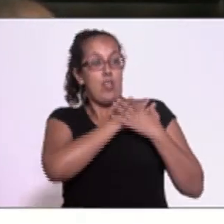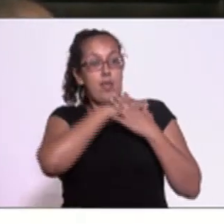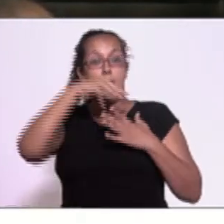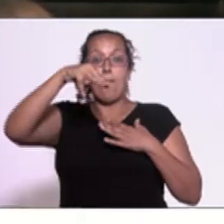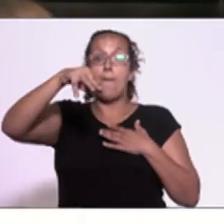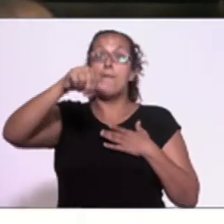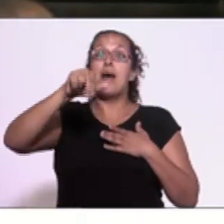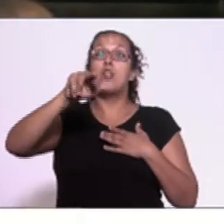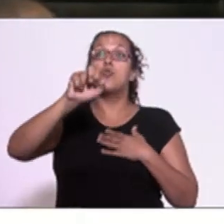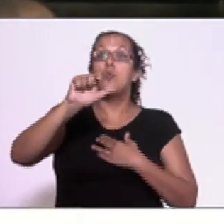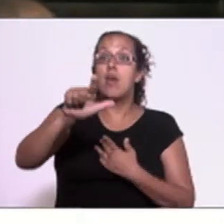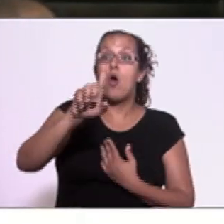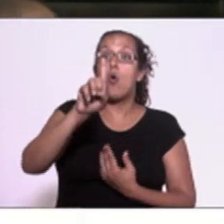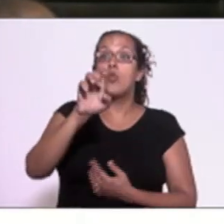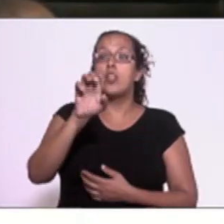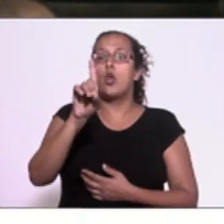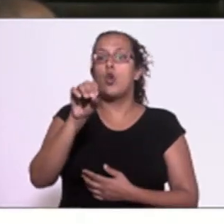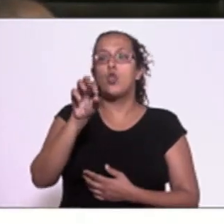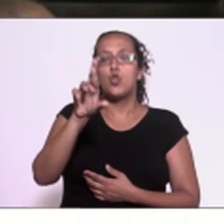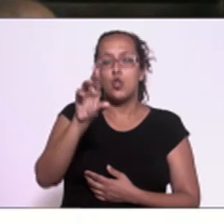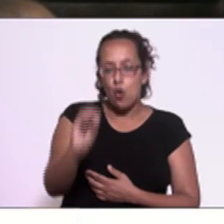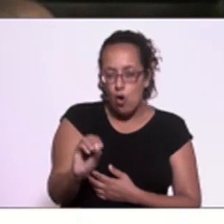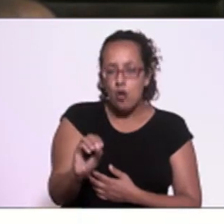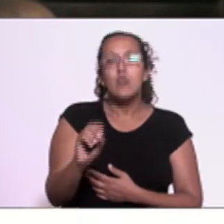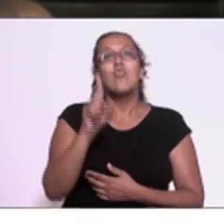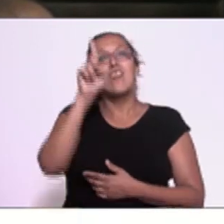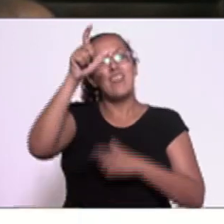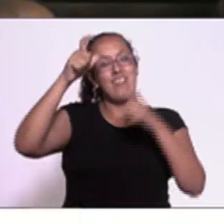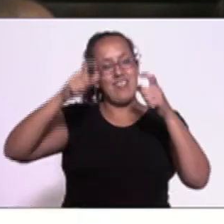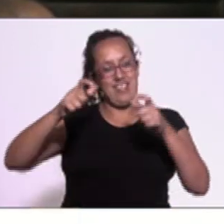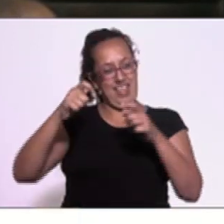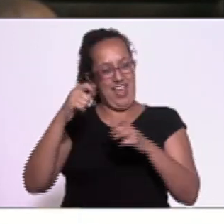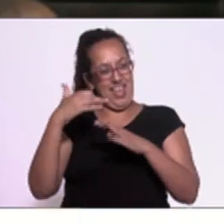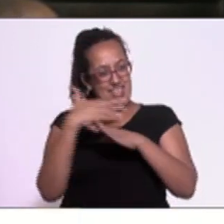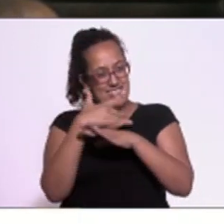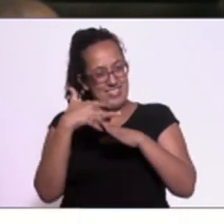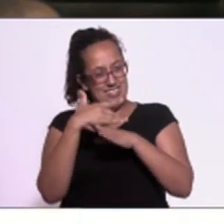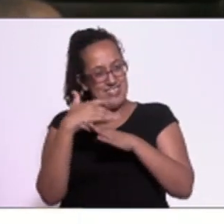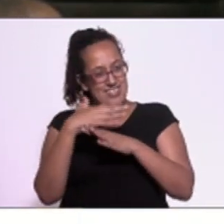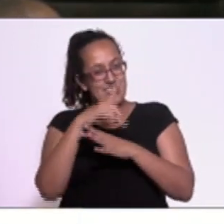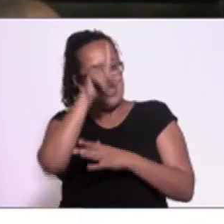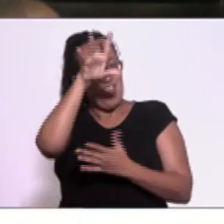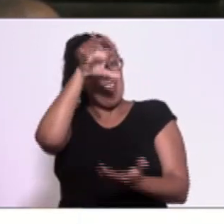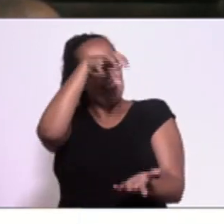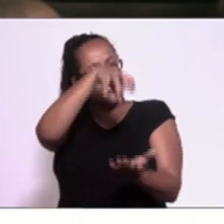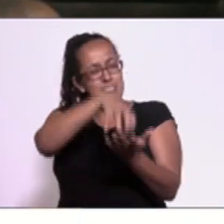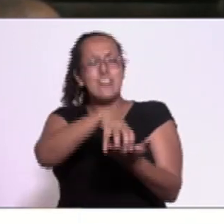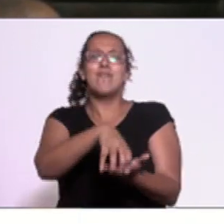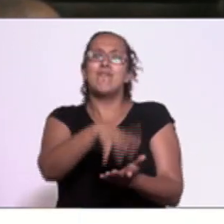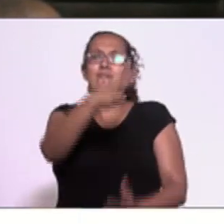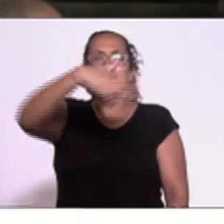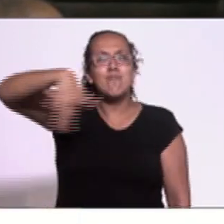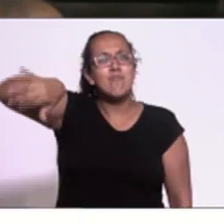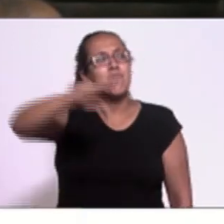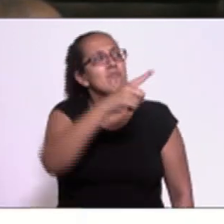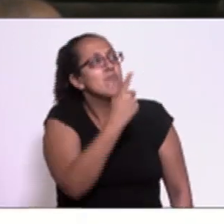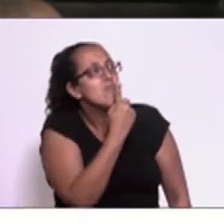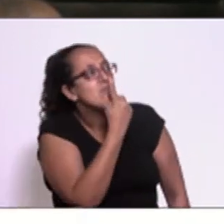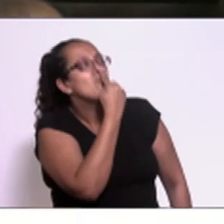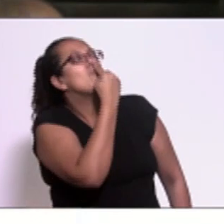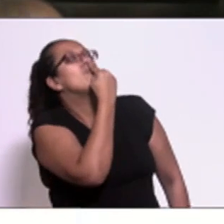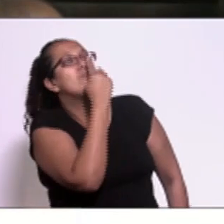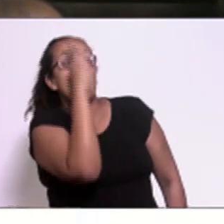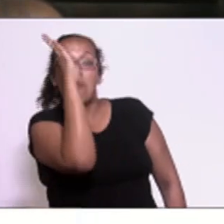Manuel Deodoro da Fonseca, no campo de Santana, representou a mais profunda aspiração dos brasileiros